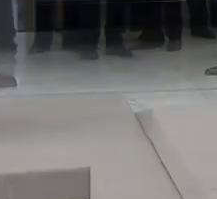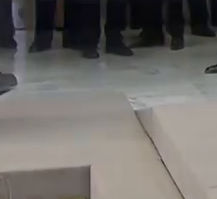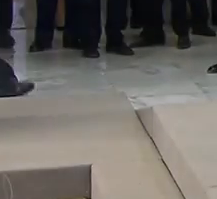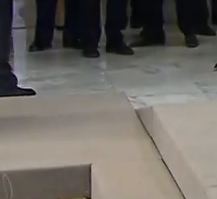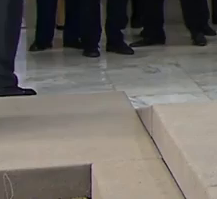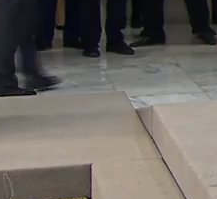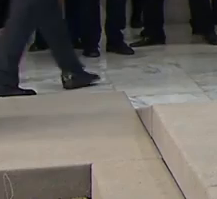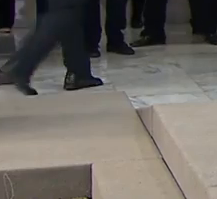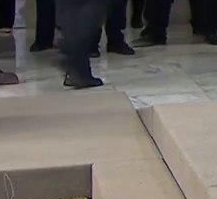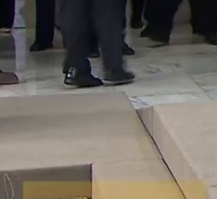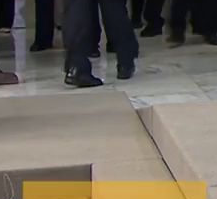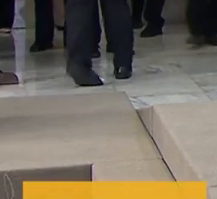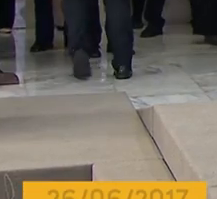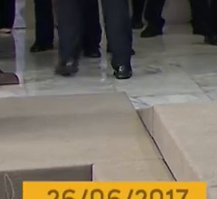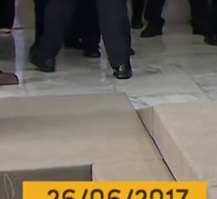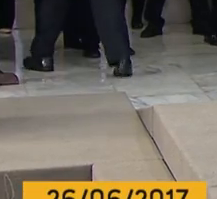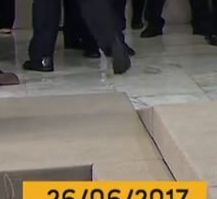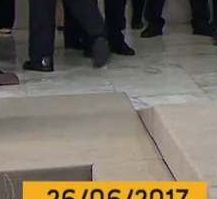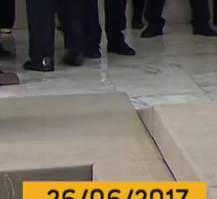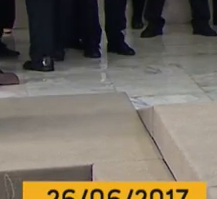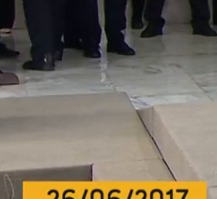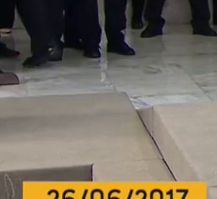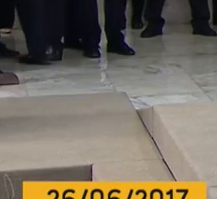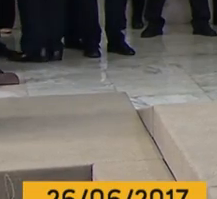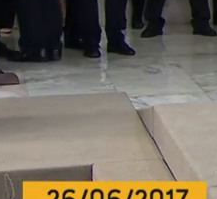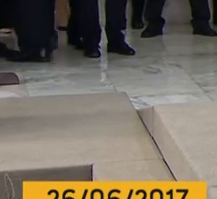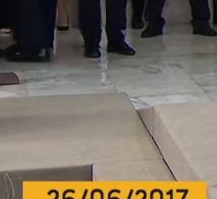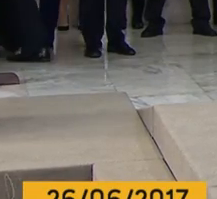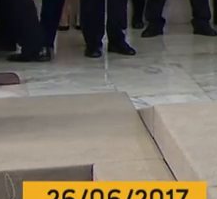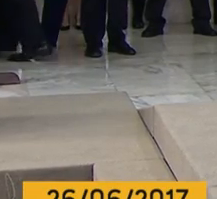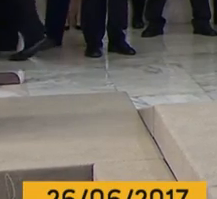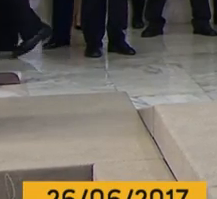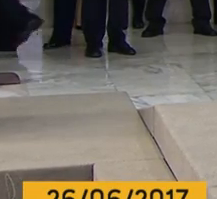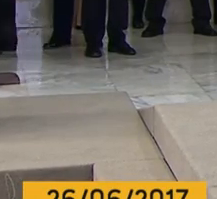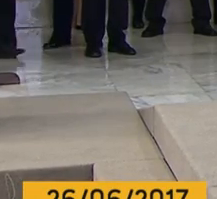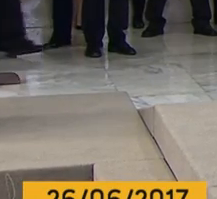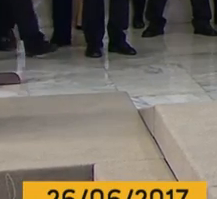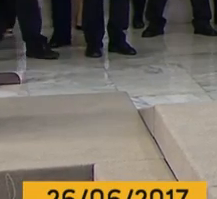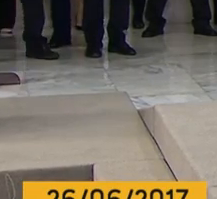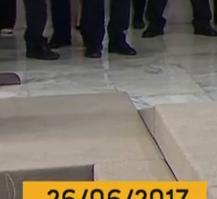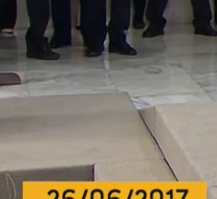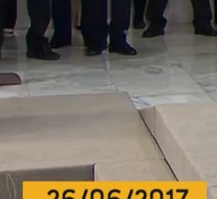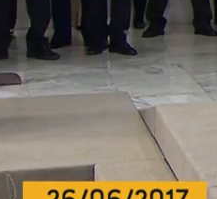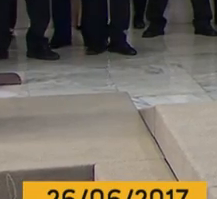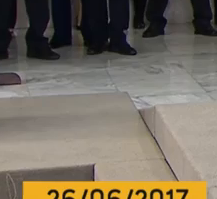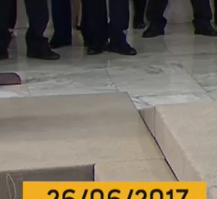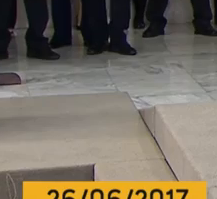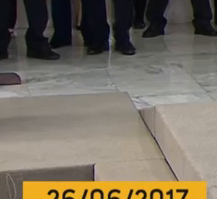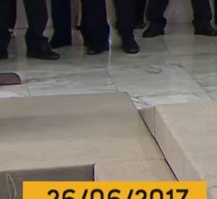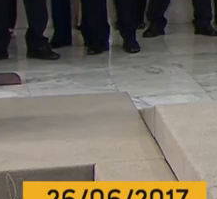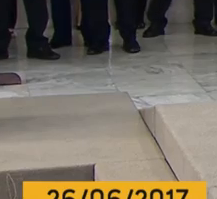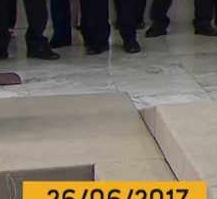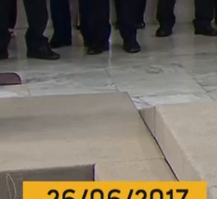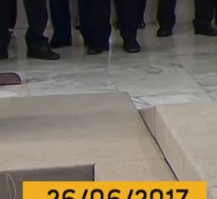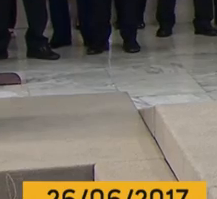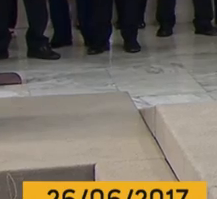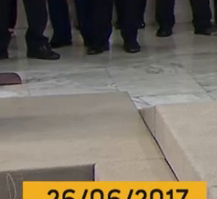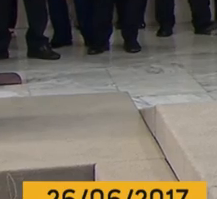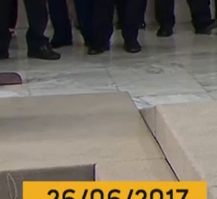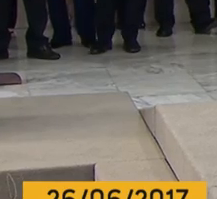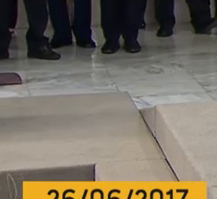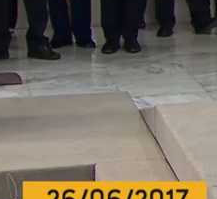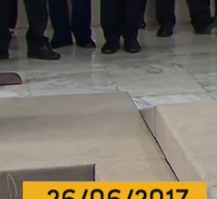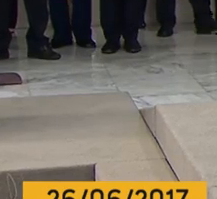Provisória que autoriza a diferenciação de preços ao consumidor de acordo com o método de pagamento vamos acompanhar as palavras do